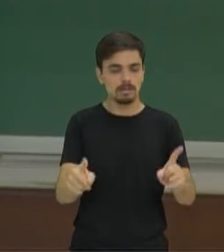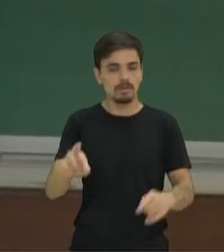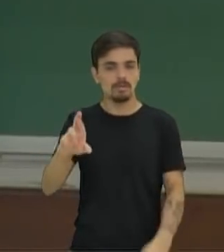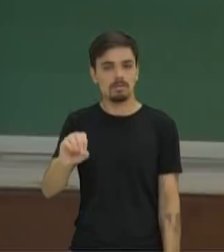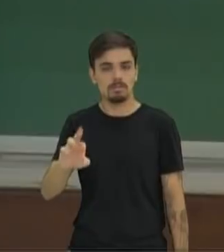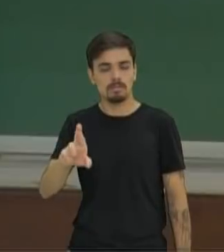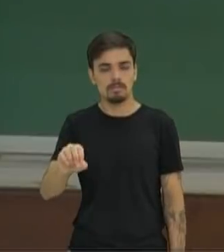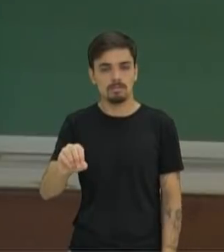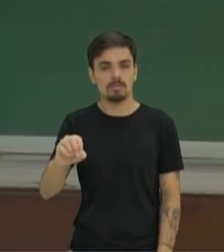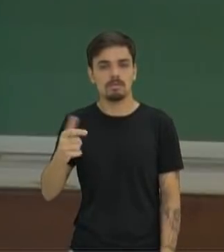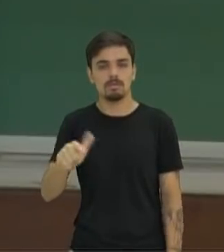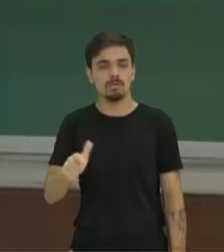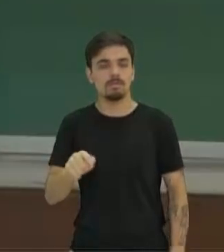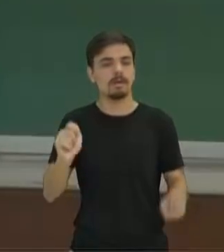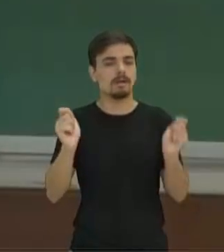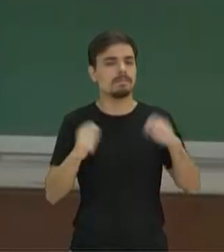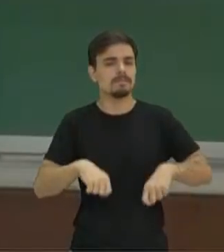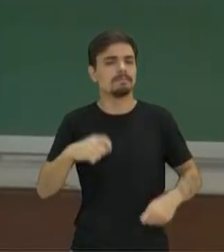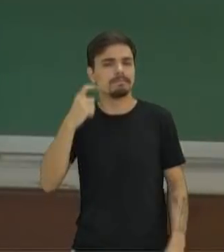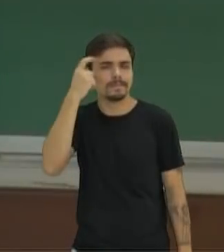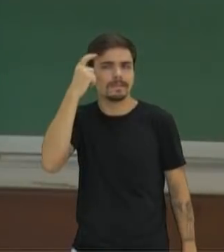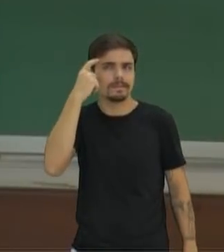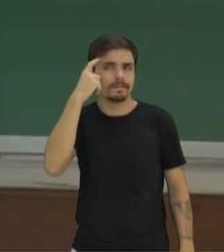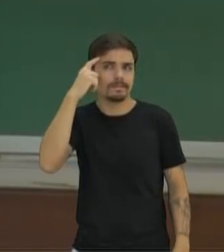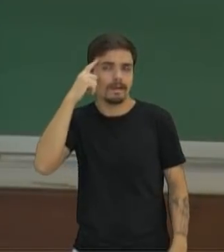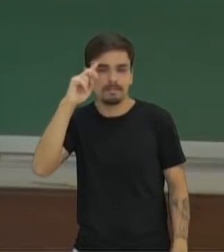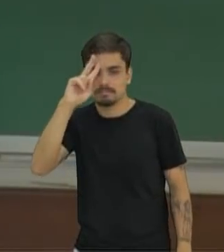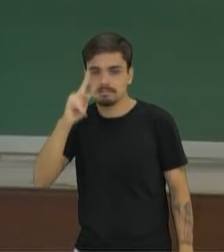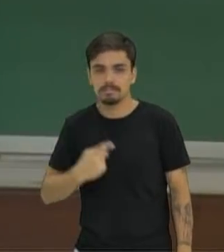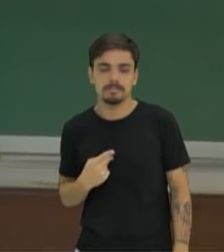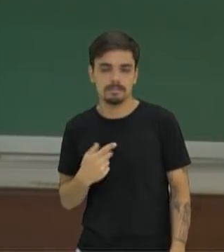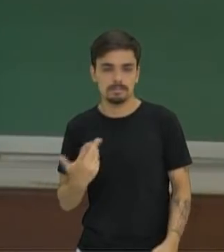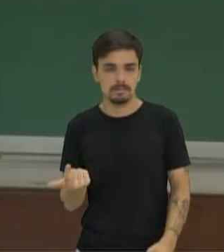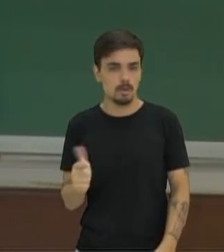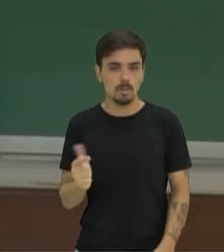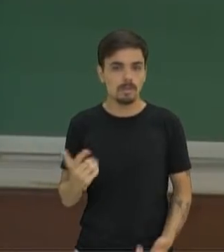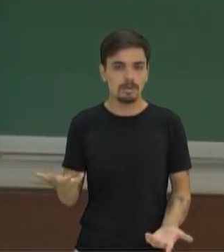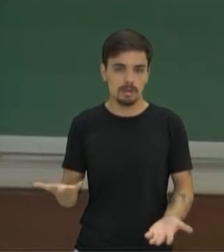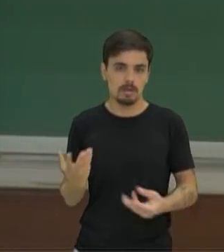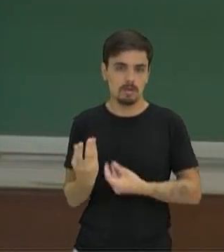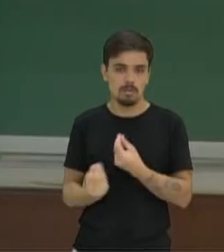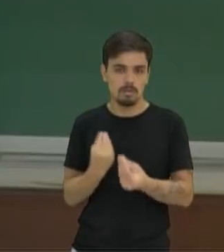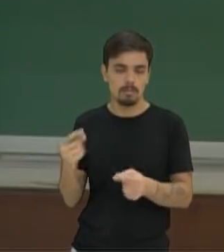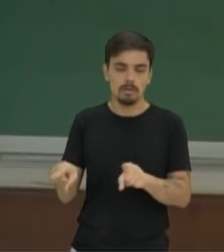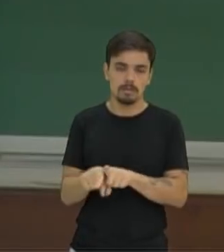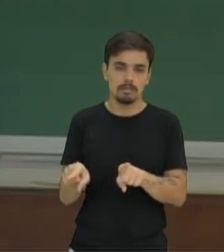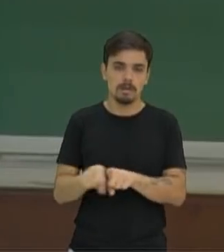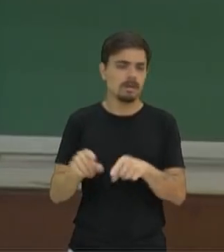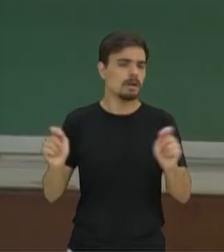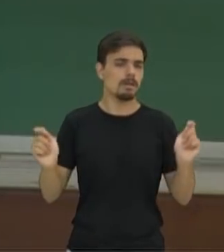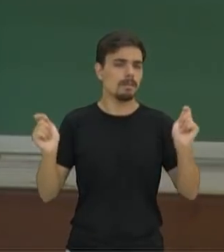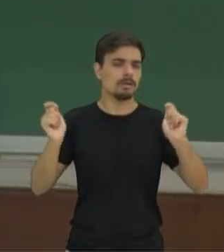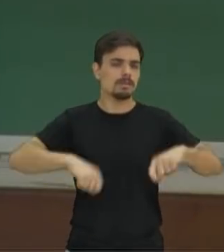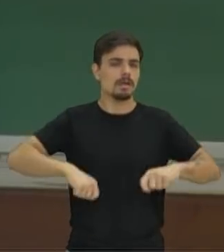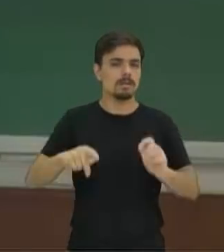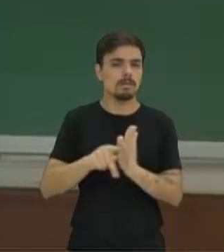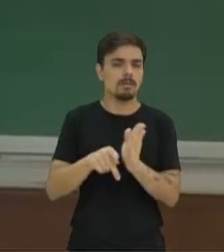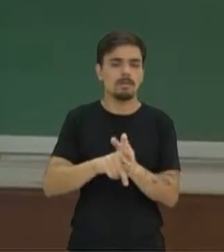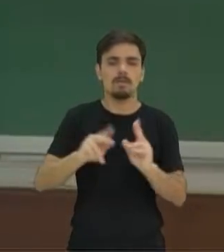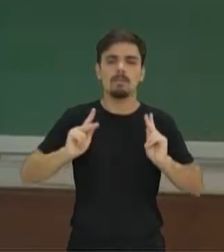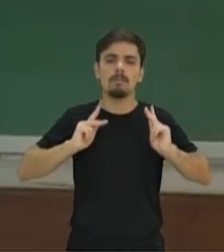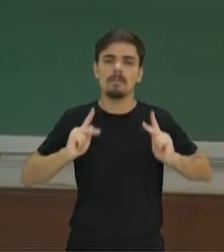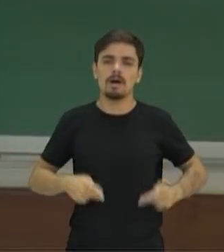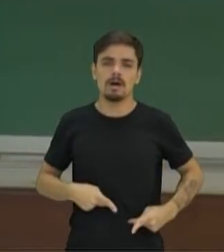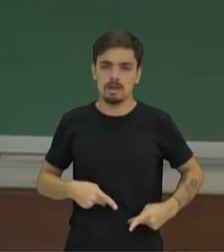a capacidade de pensar por si próprio. Ele não tem essa capacidade ainda, o que é uma capacidade humana. Então,